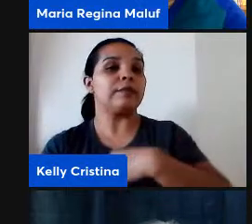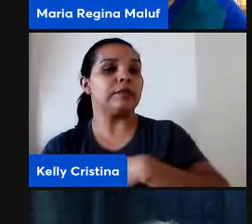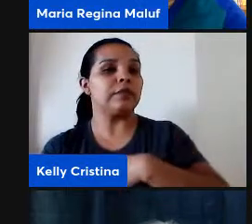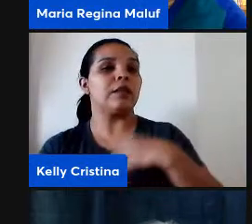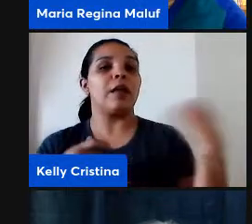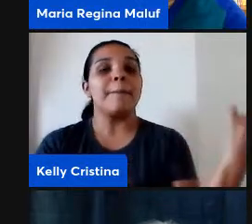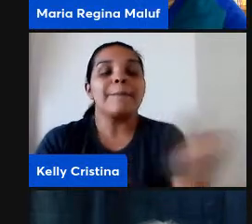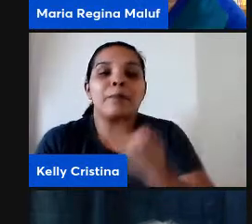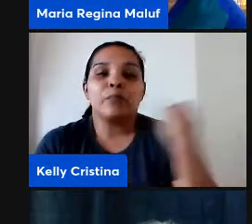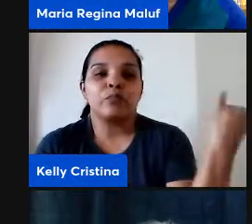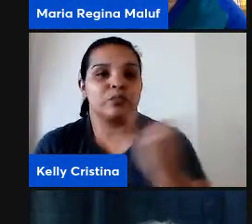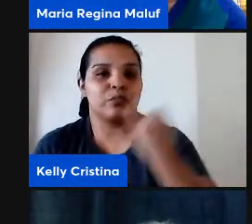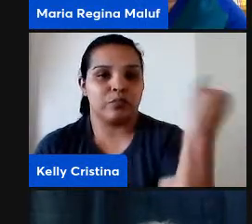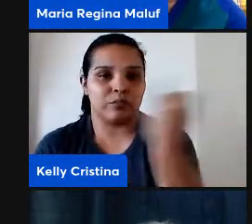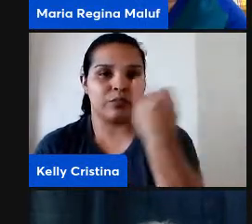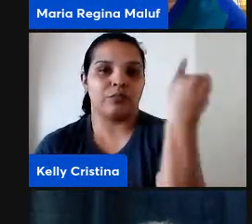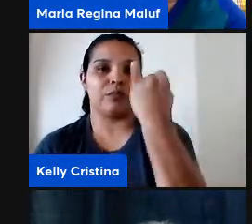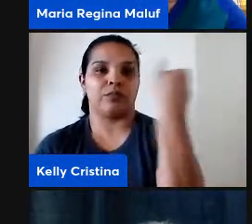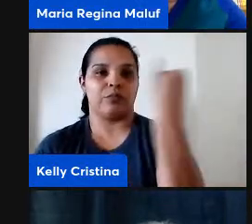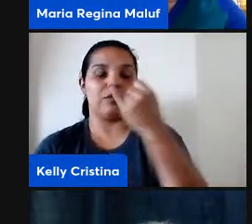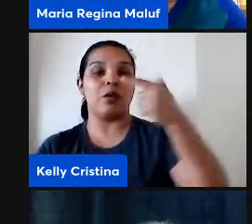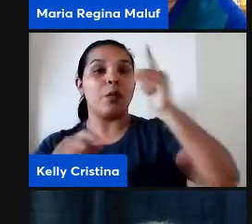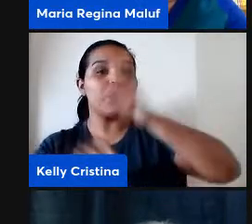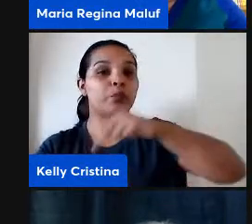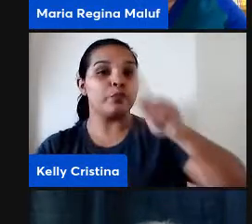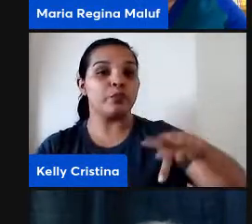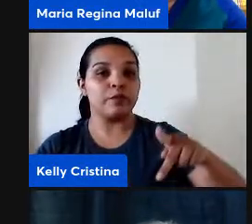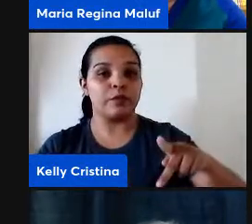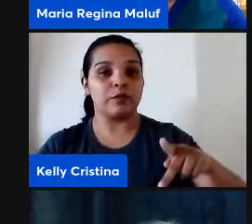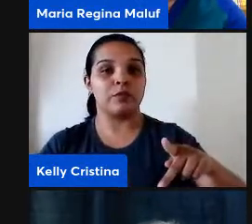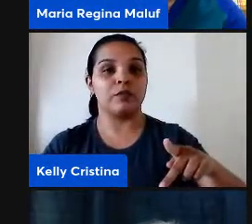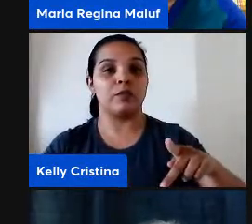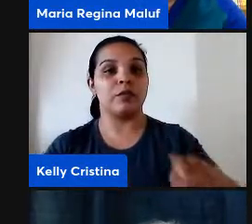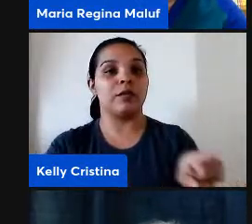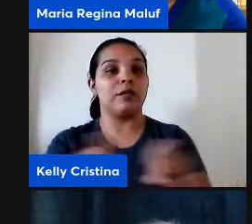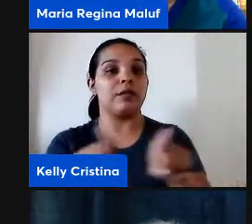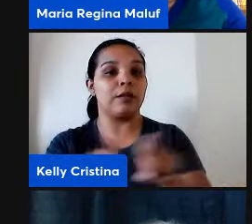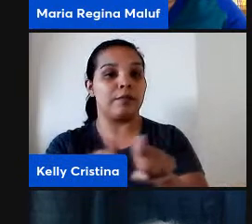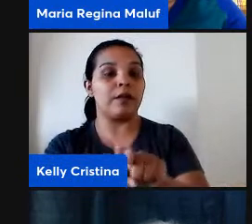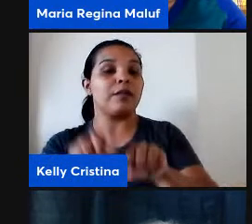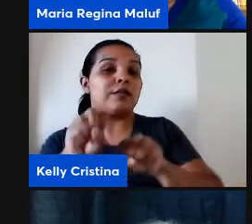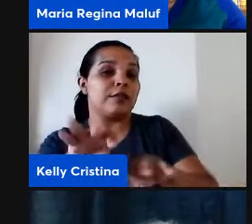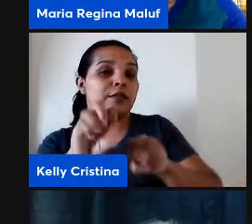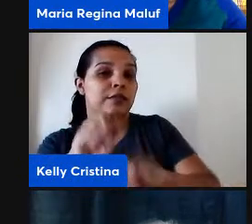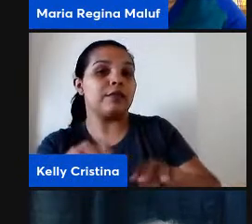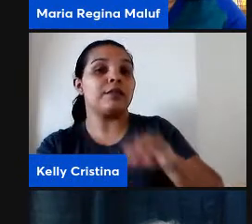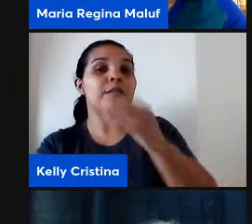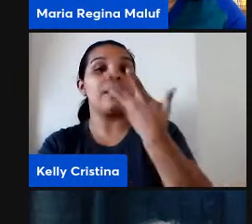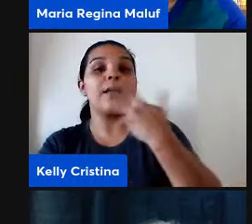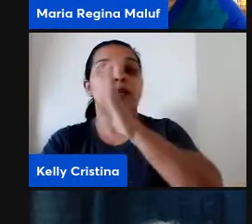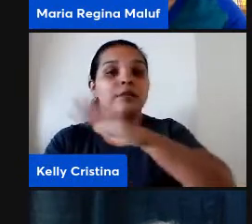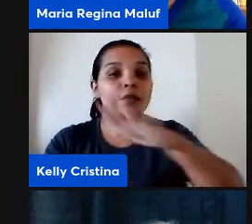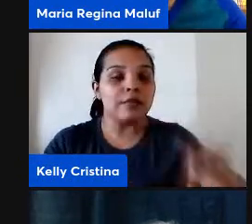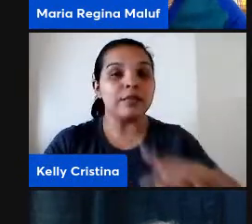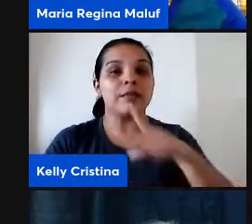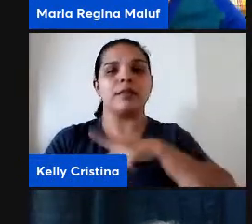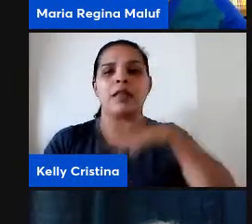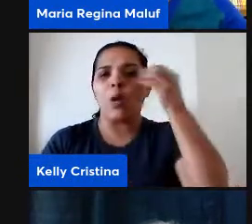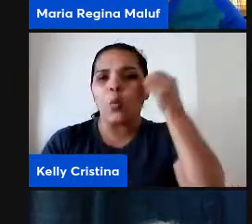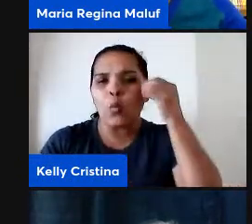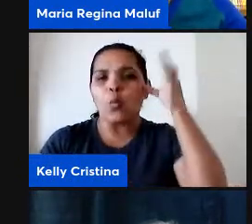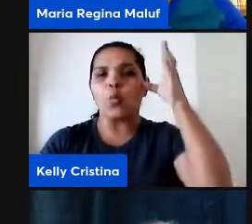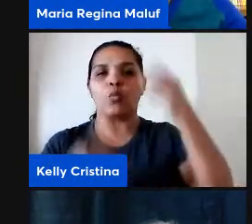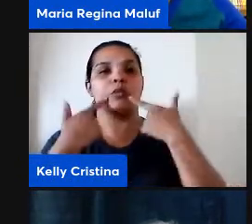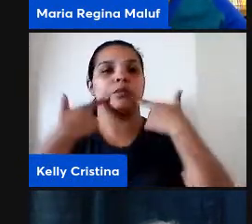muito importante que o professor que alfabetiza as crianças, ele tenha conhecimentos